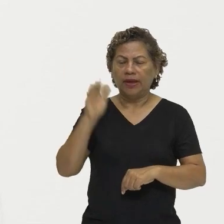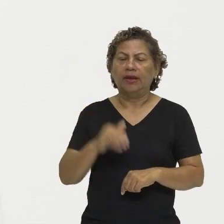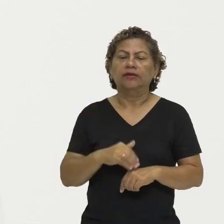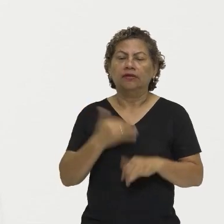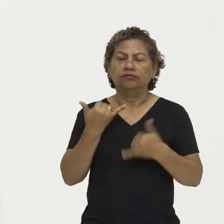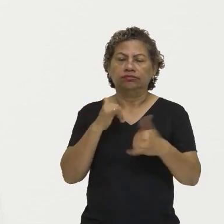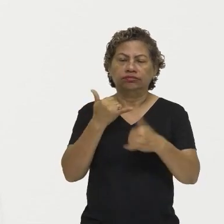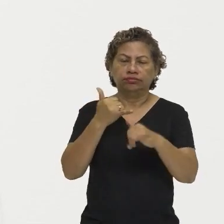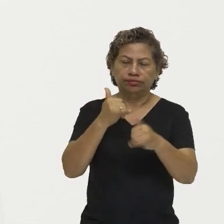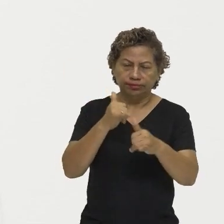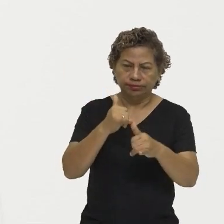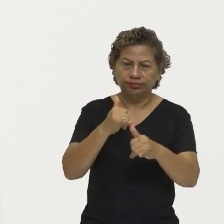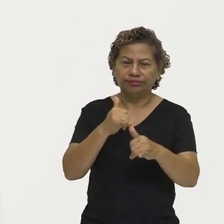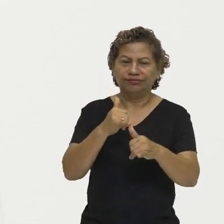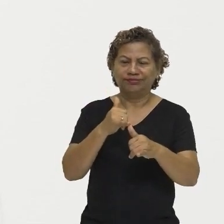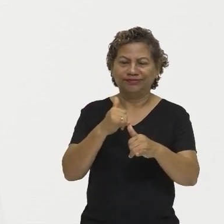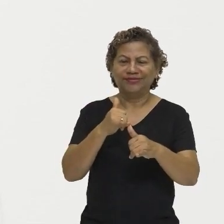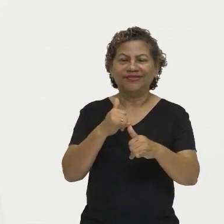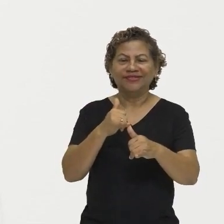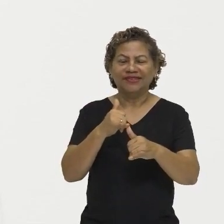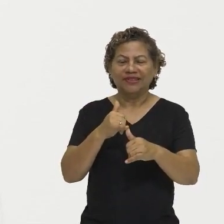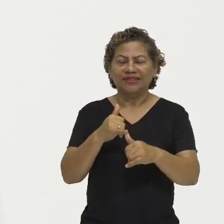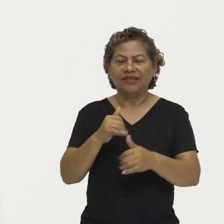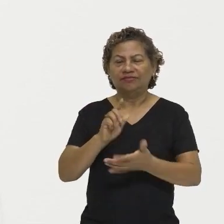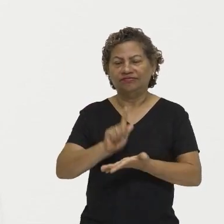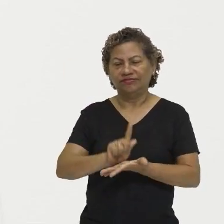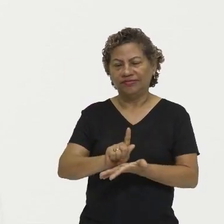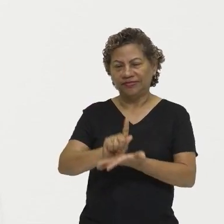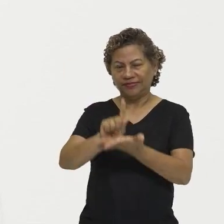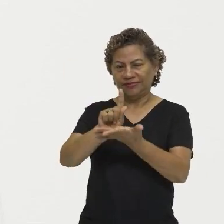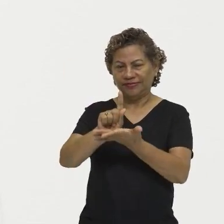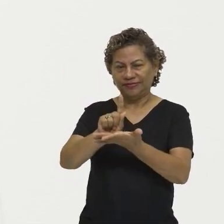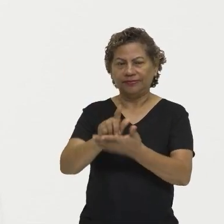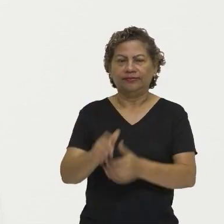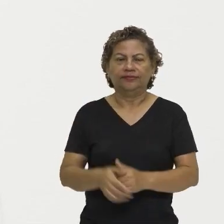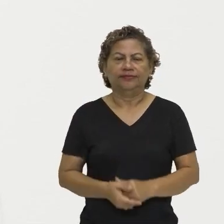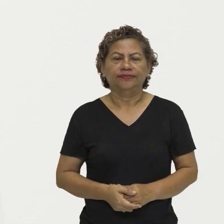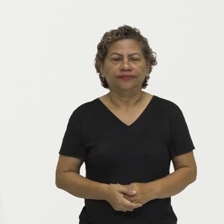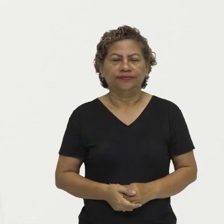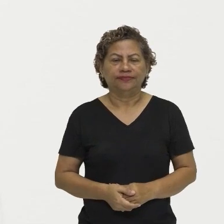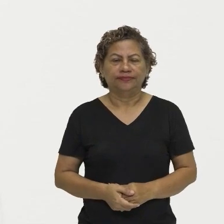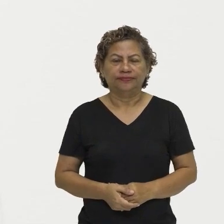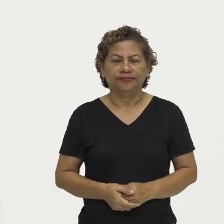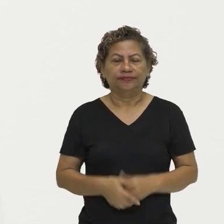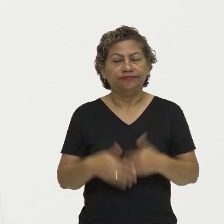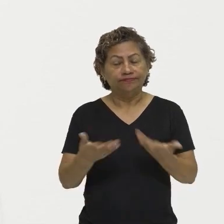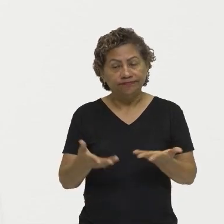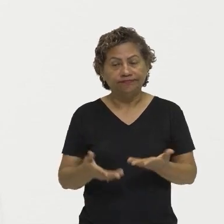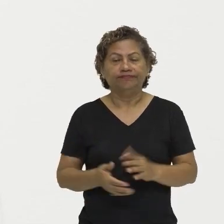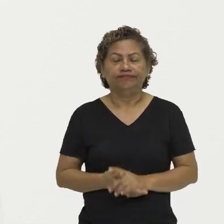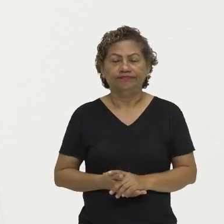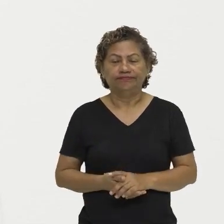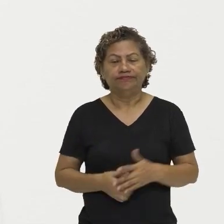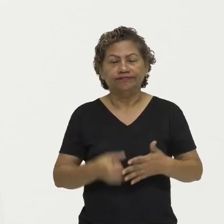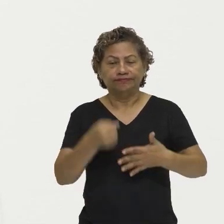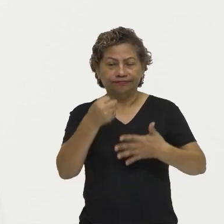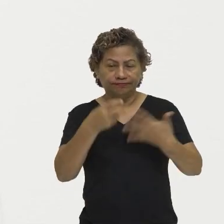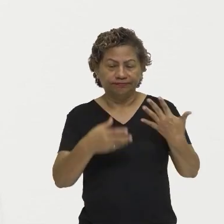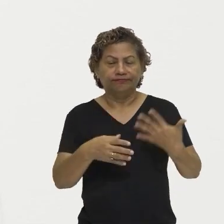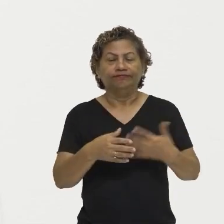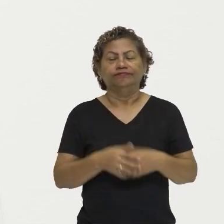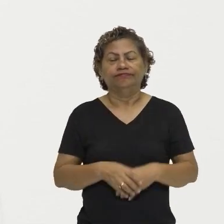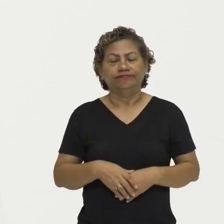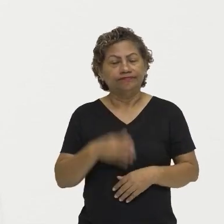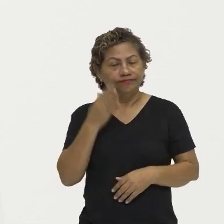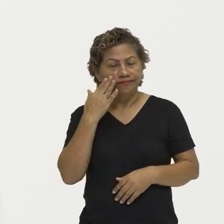gravitacional. E aqui é a equação para reforçar para você novamente, que a energia potencial gravitacional vale